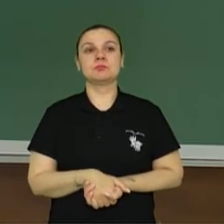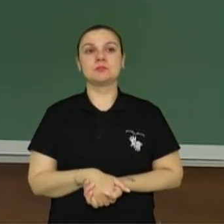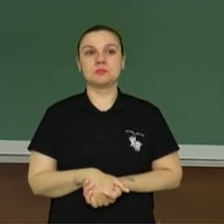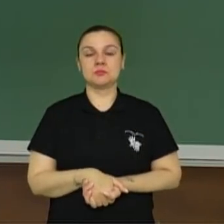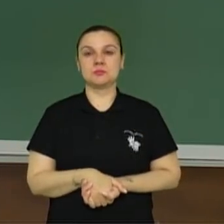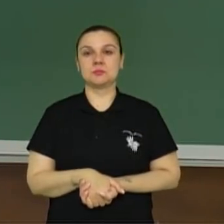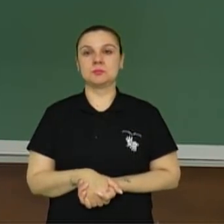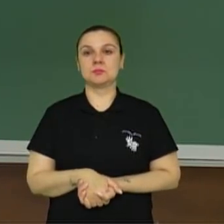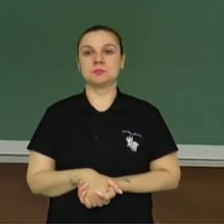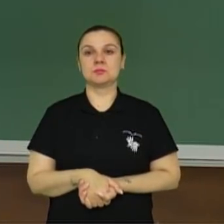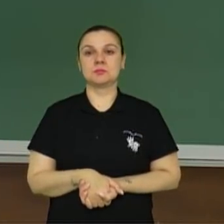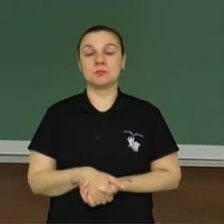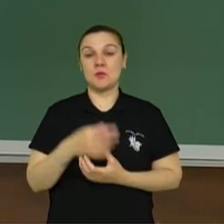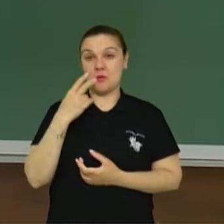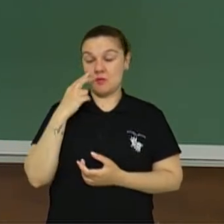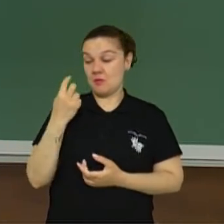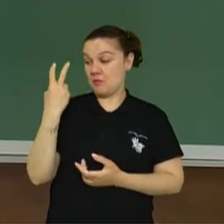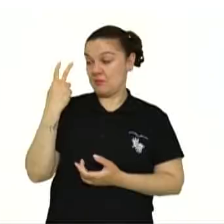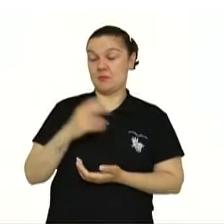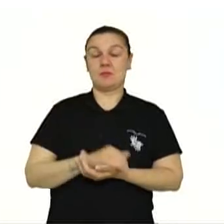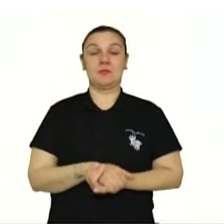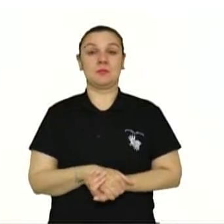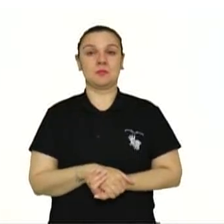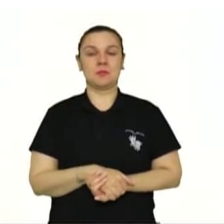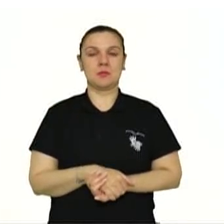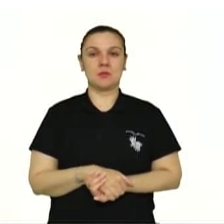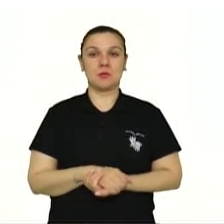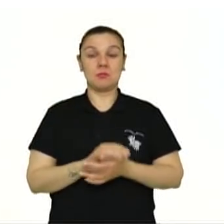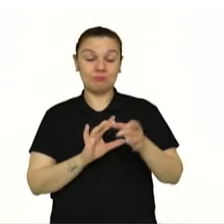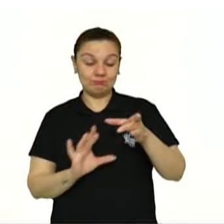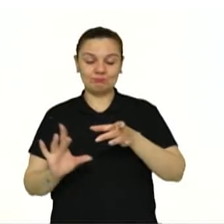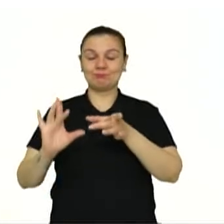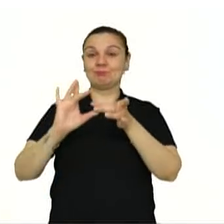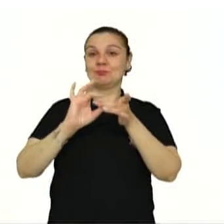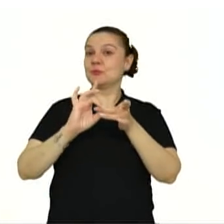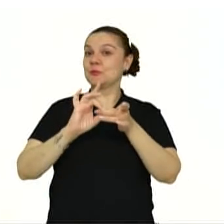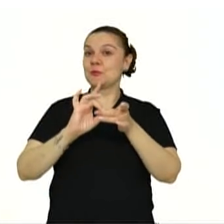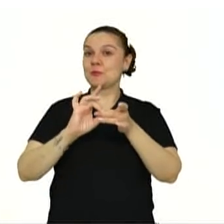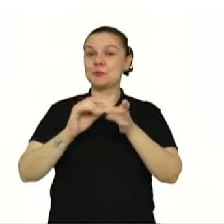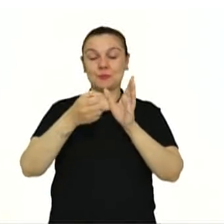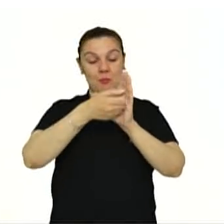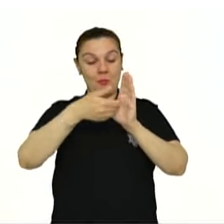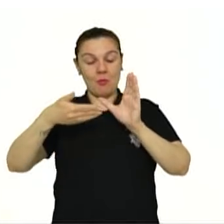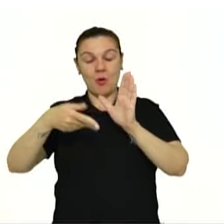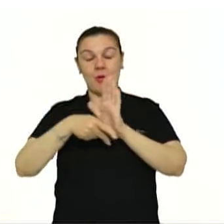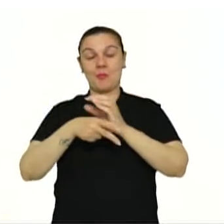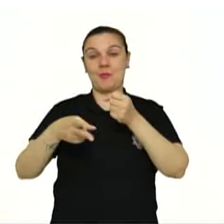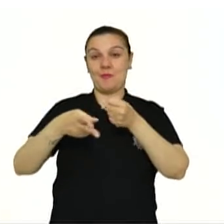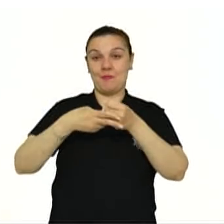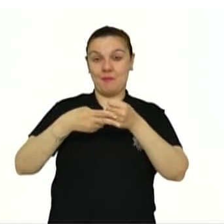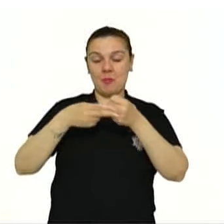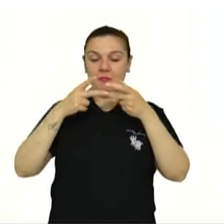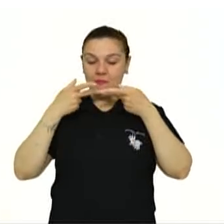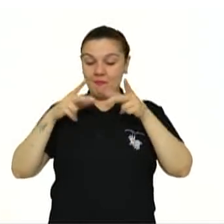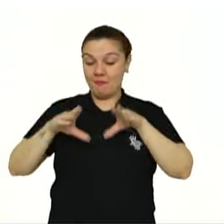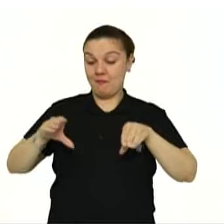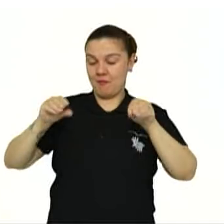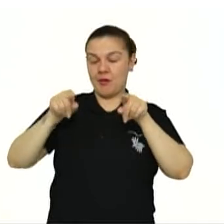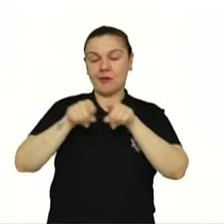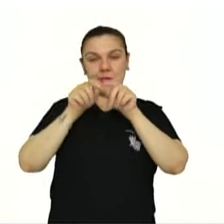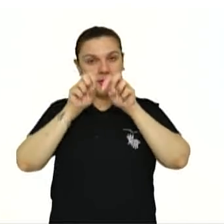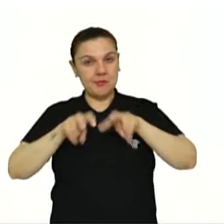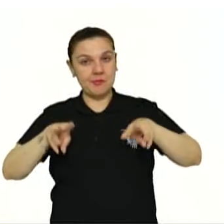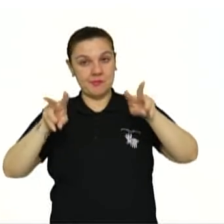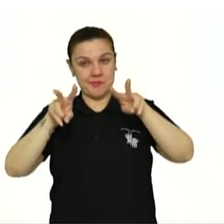nós trouxemos. Observe aqui comigo. No conjunto dos elementos verbais e visuais dessa